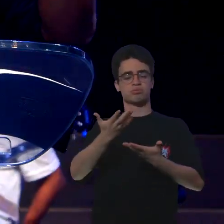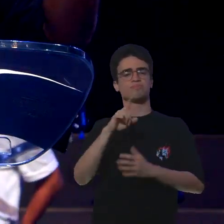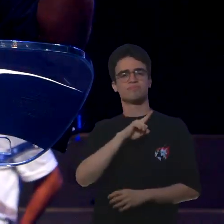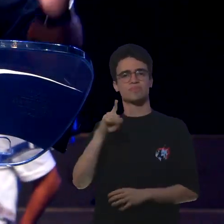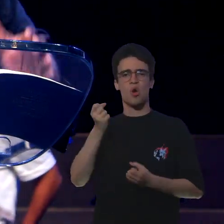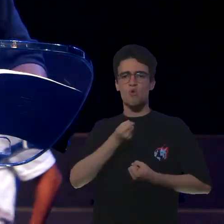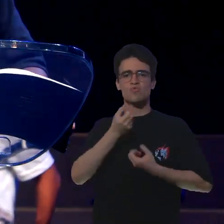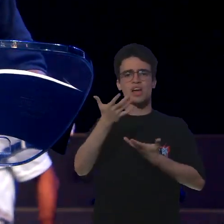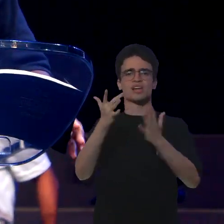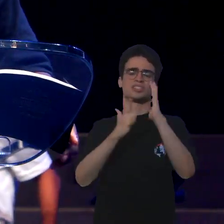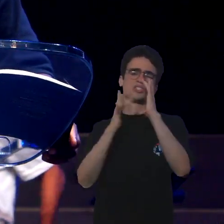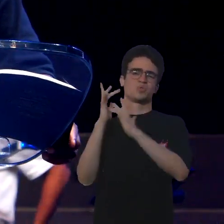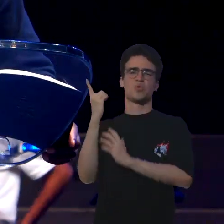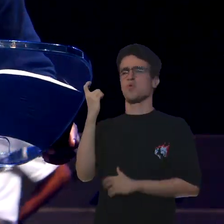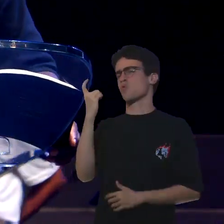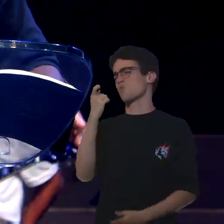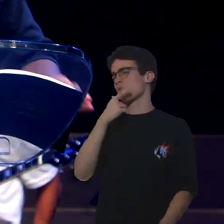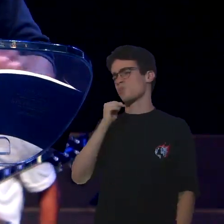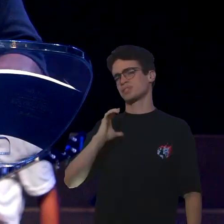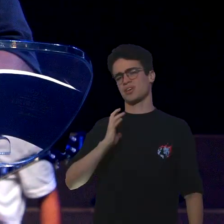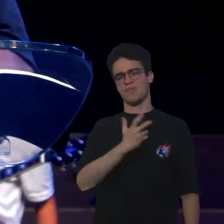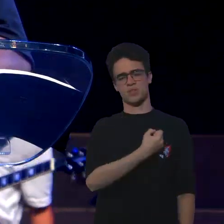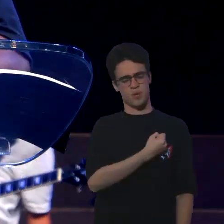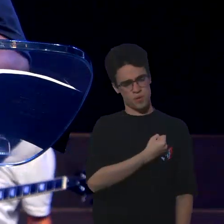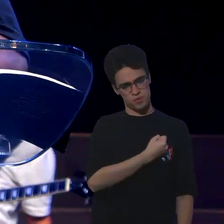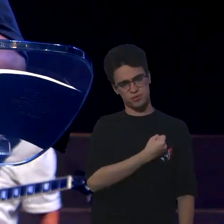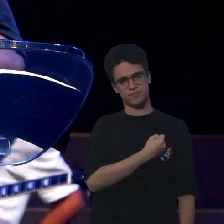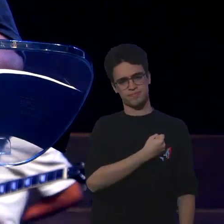confessaram Jesus como o único e suficiente Salvador.